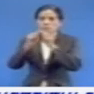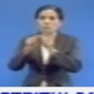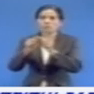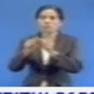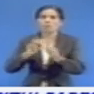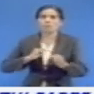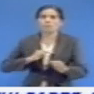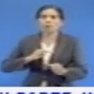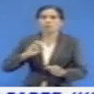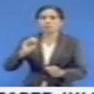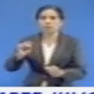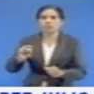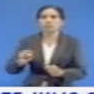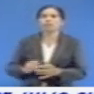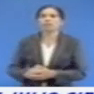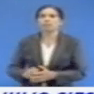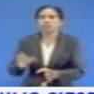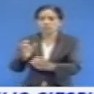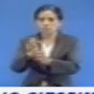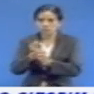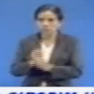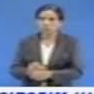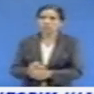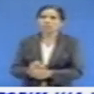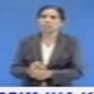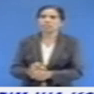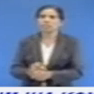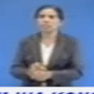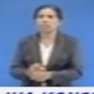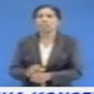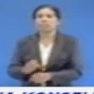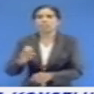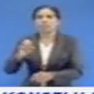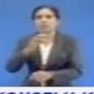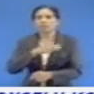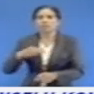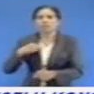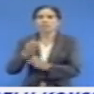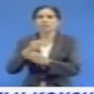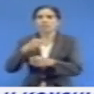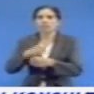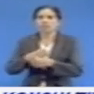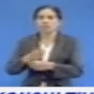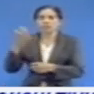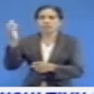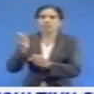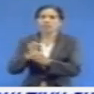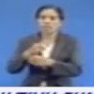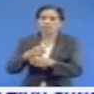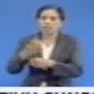municipio Ainaru. Afoin simu tia votus perpétua, irmang Alda sei halau niaknar i haweberek